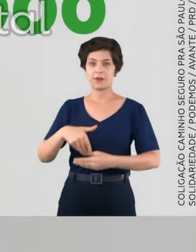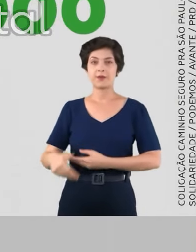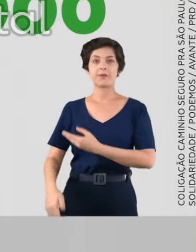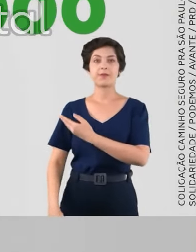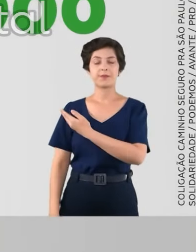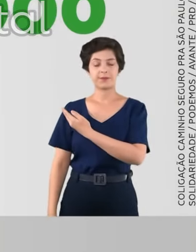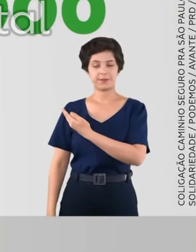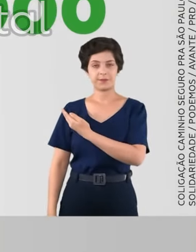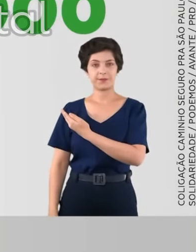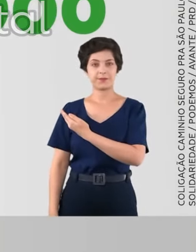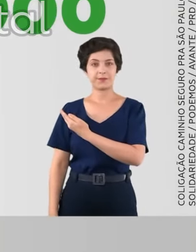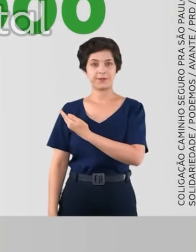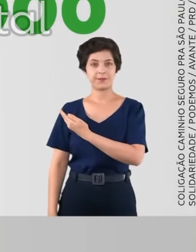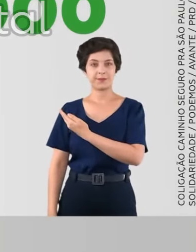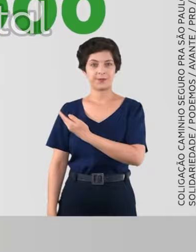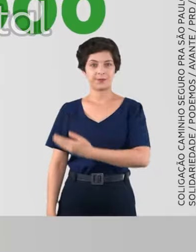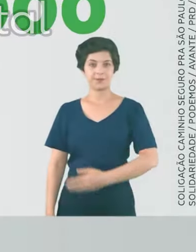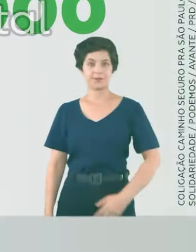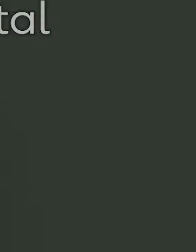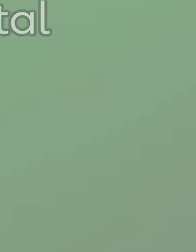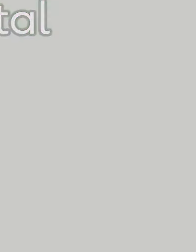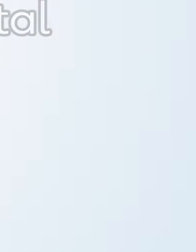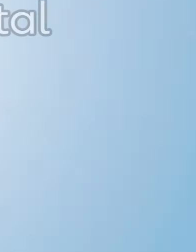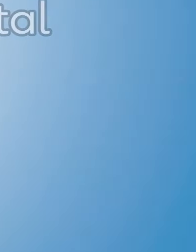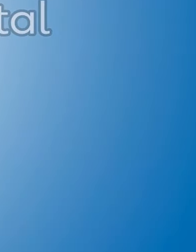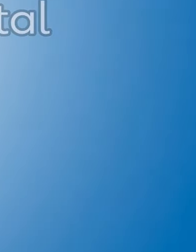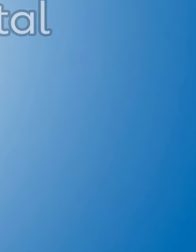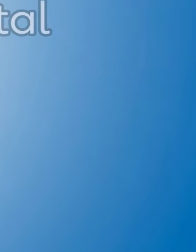Vote Ruti Costa, 22-0-0-0.